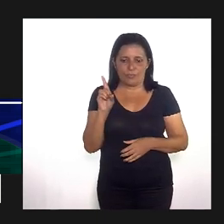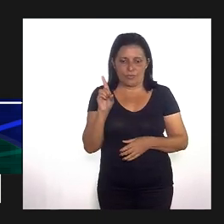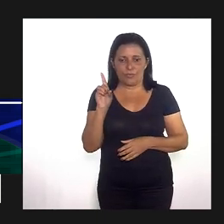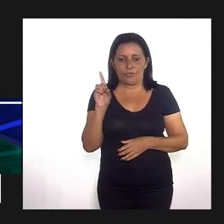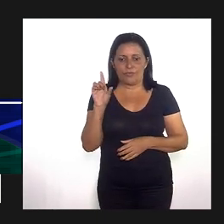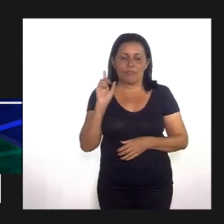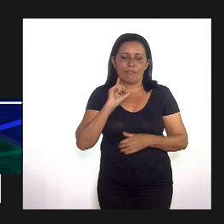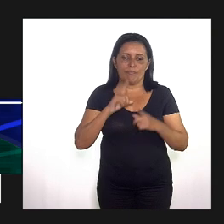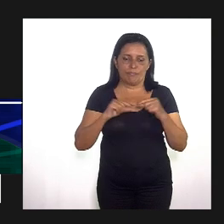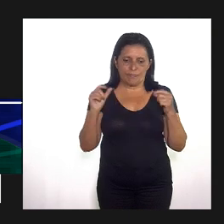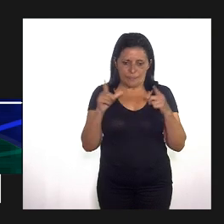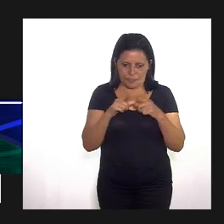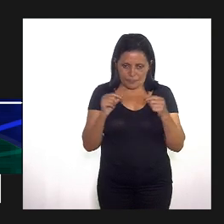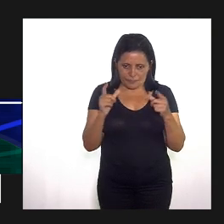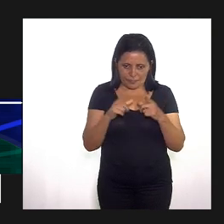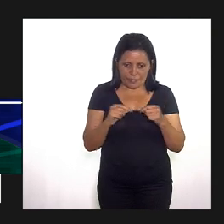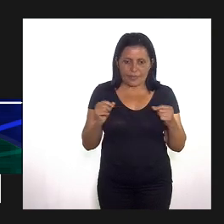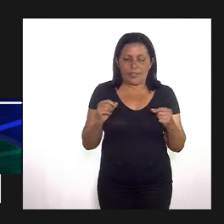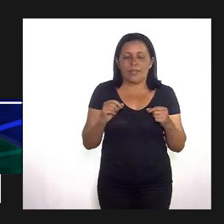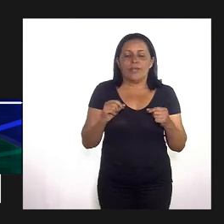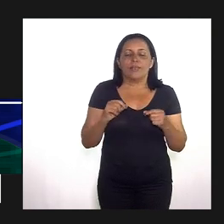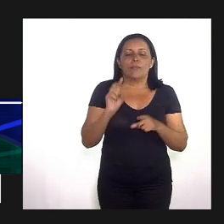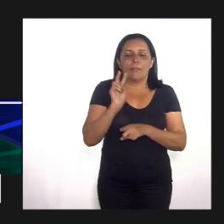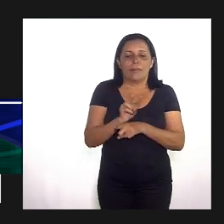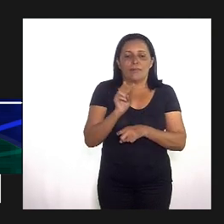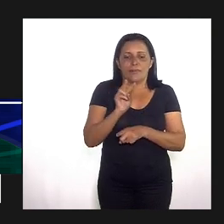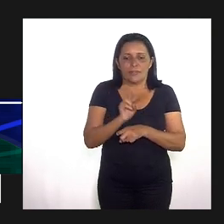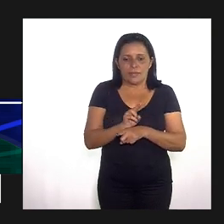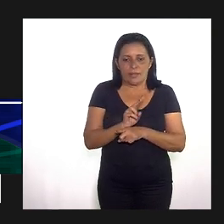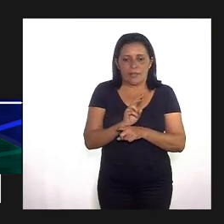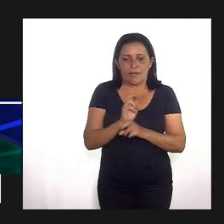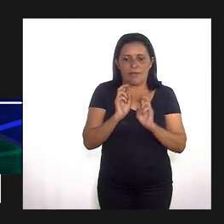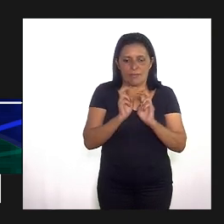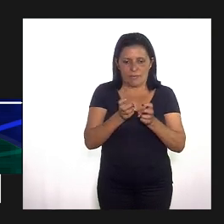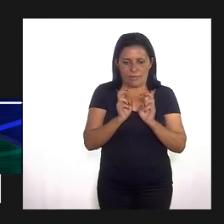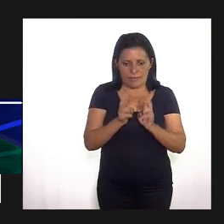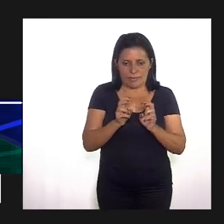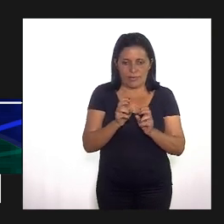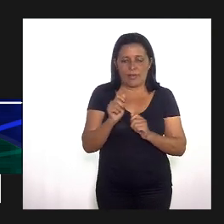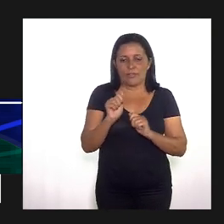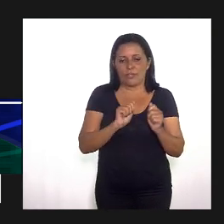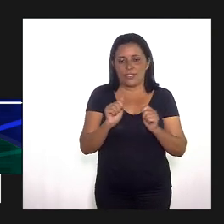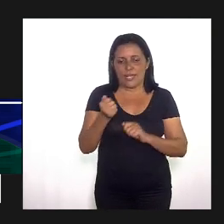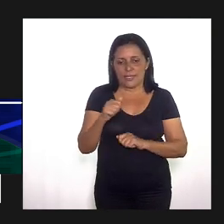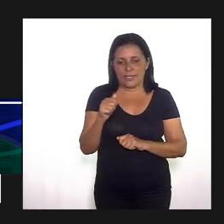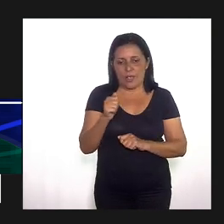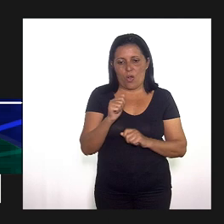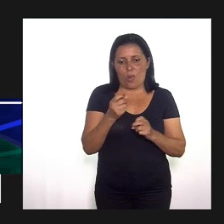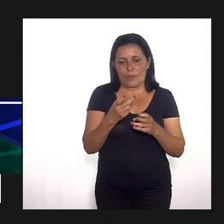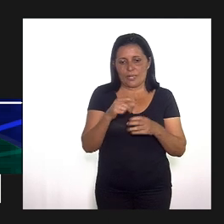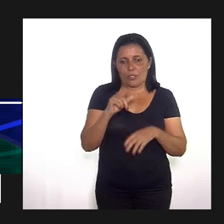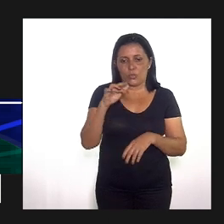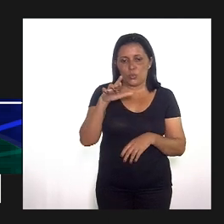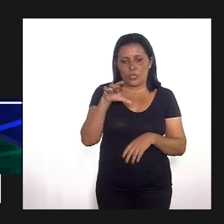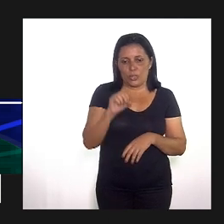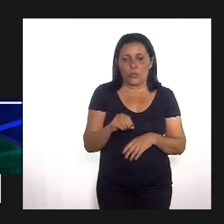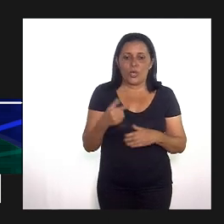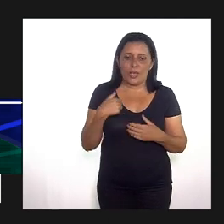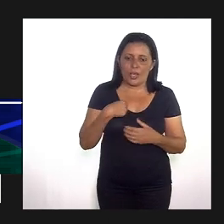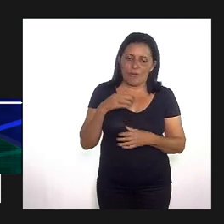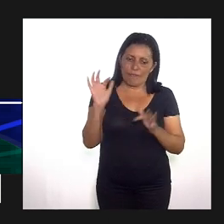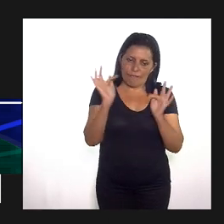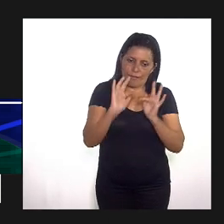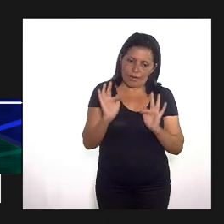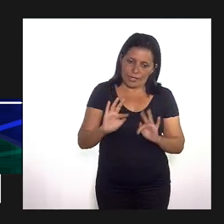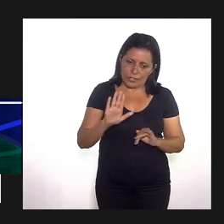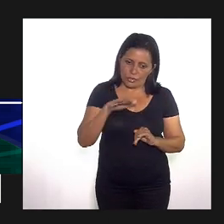de Preservação Ferroviária e diretor da Associação Comercial do Rio de Janeiro. Então, eu fico muito feliz